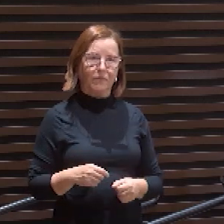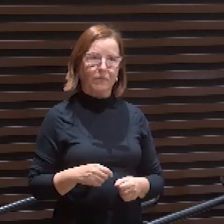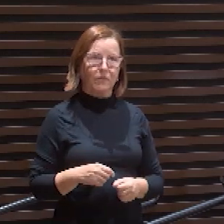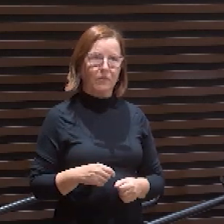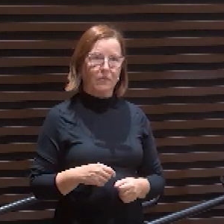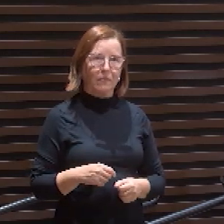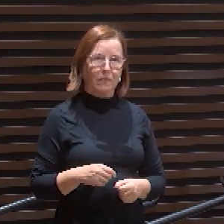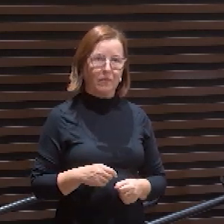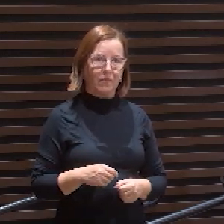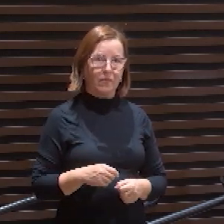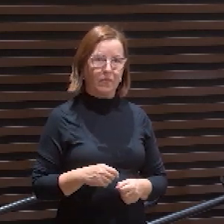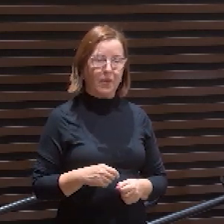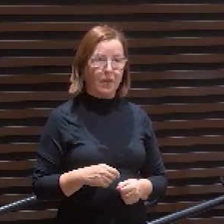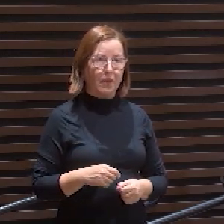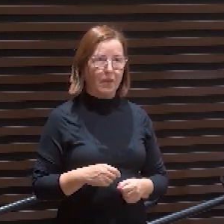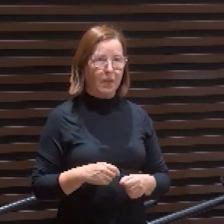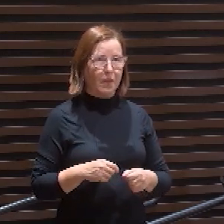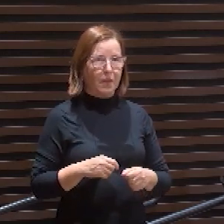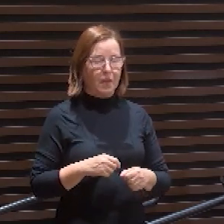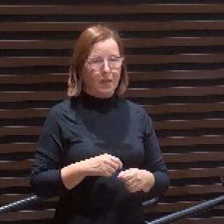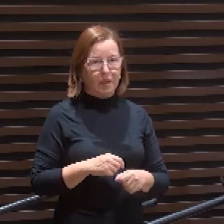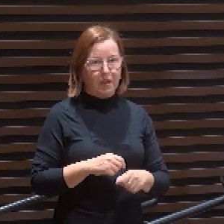resgatava os soldados.